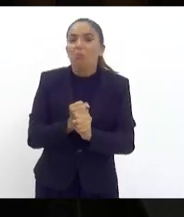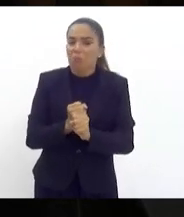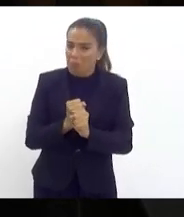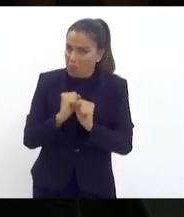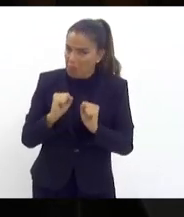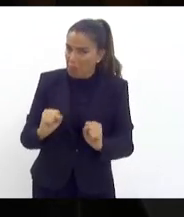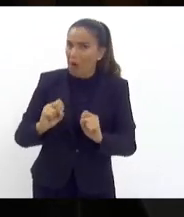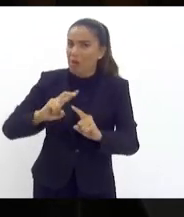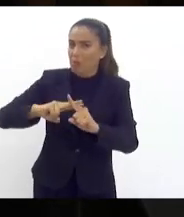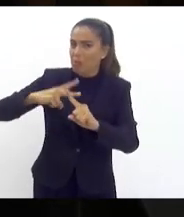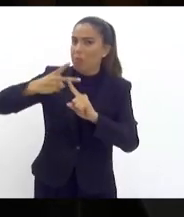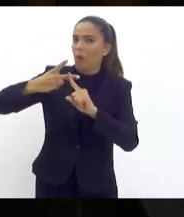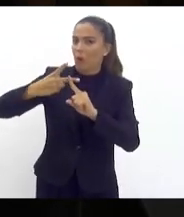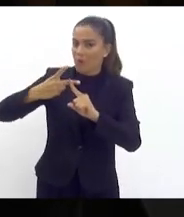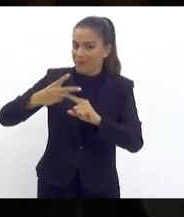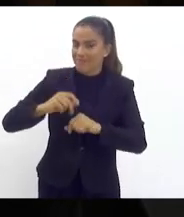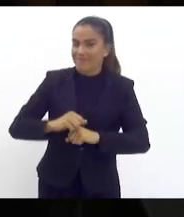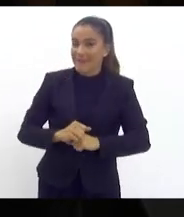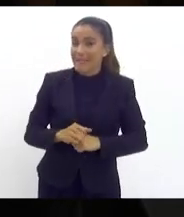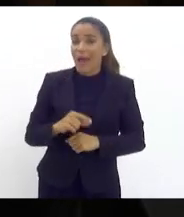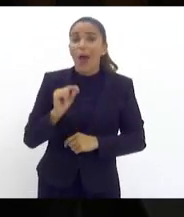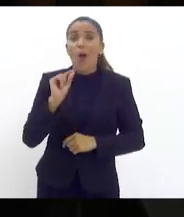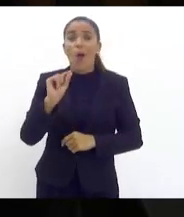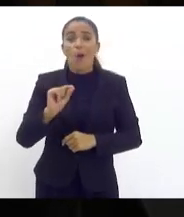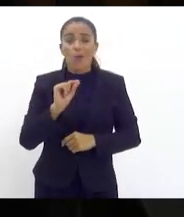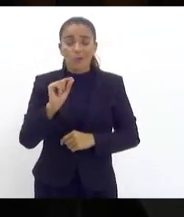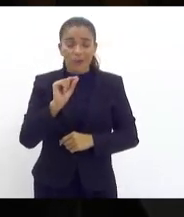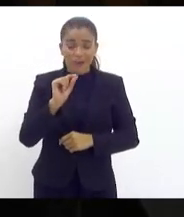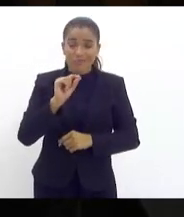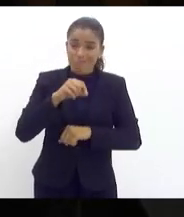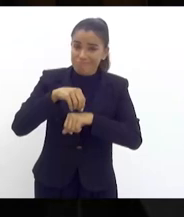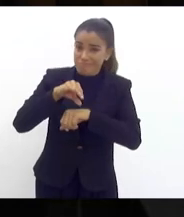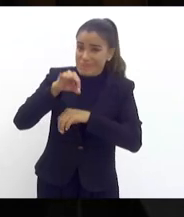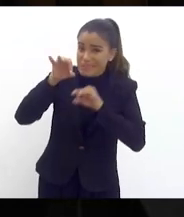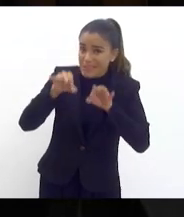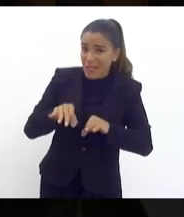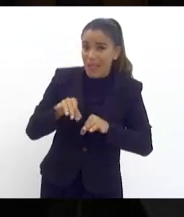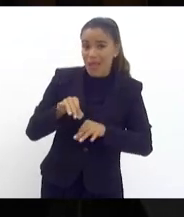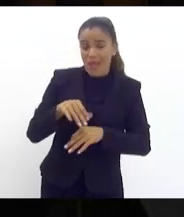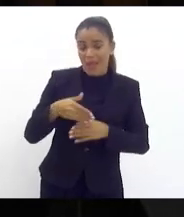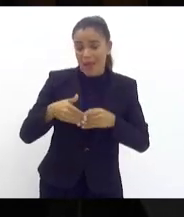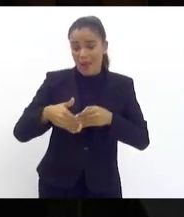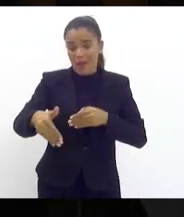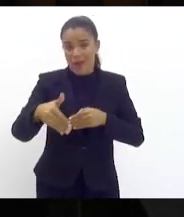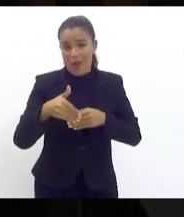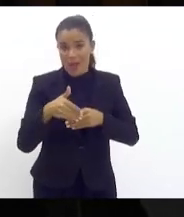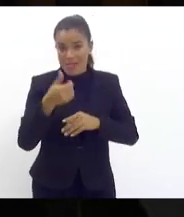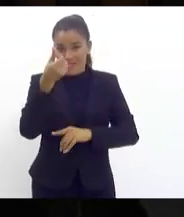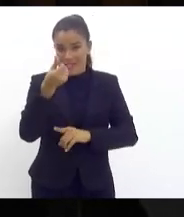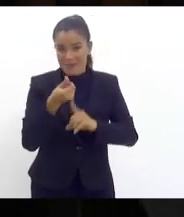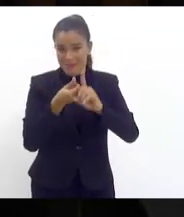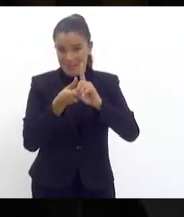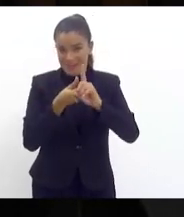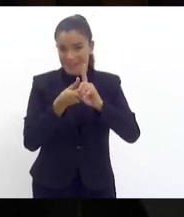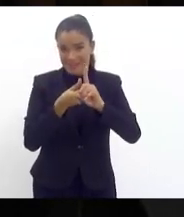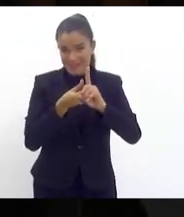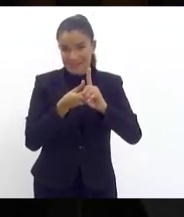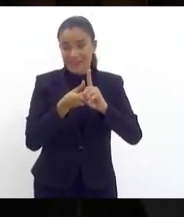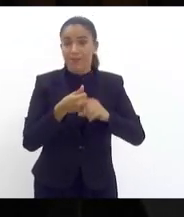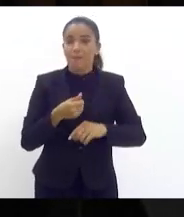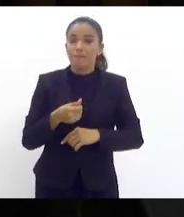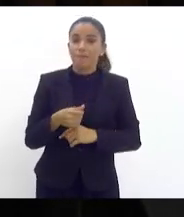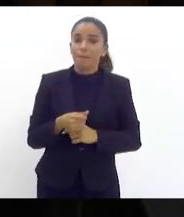dobro. E a única modificação consistente é que no segundo semestre, a alíquota